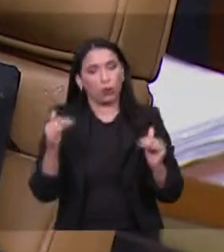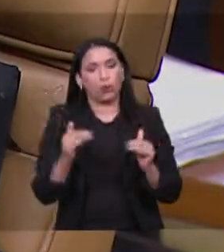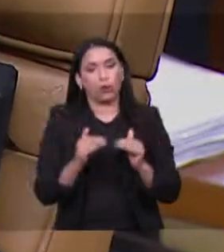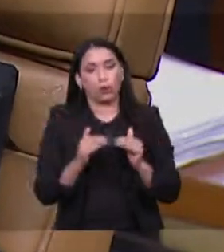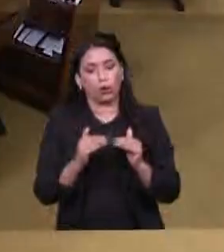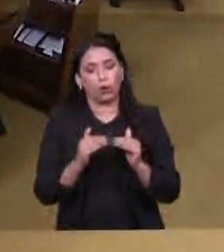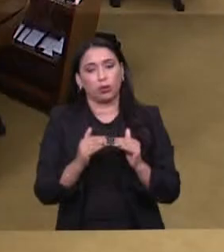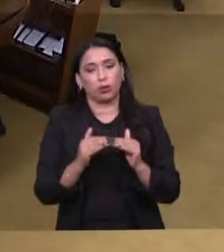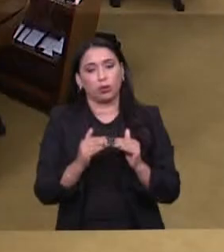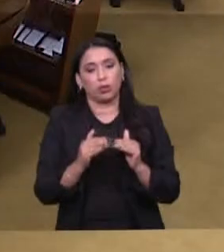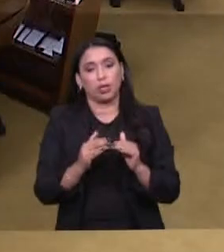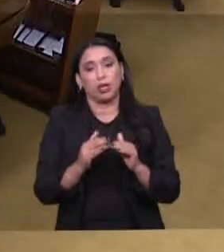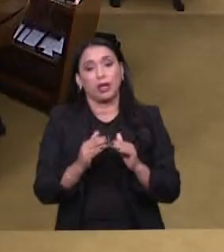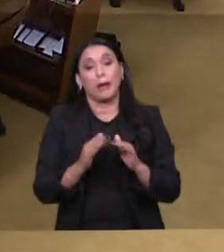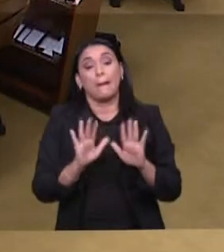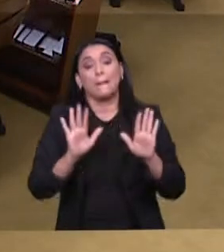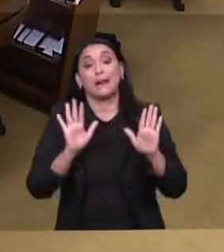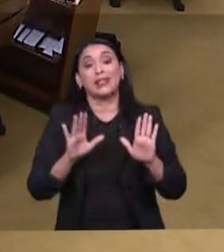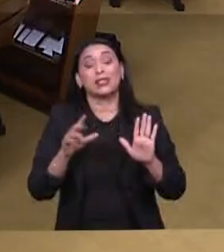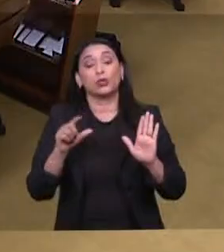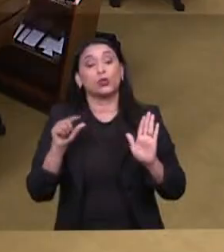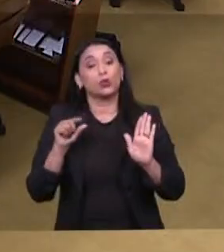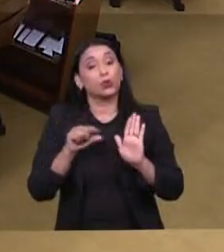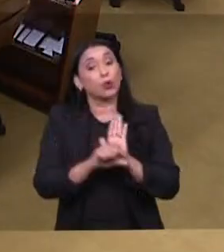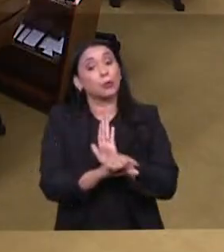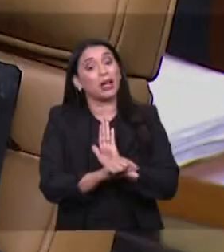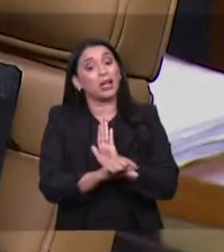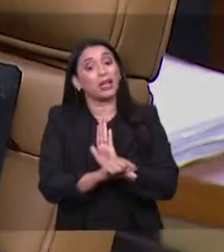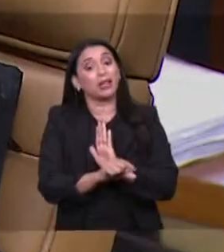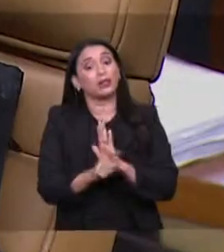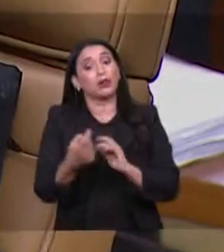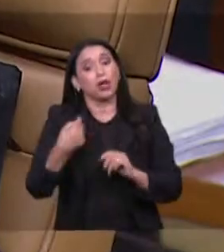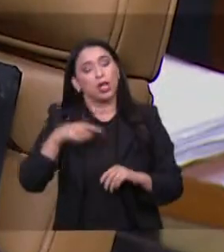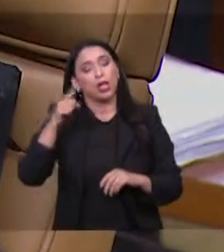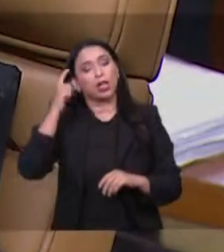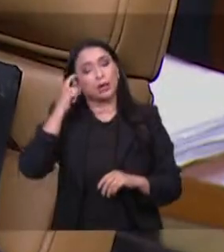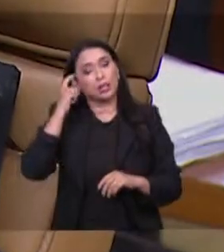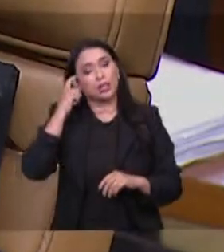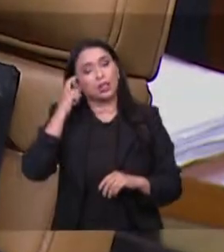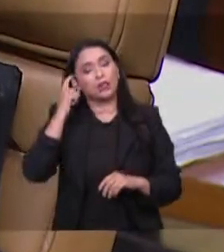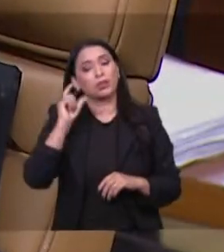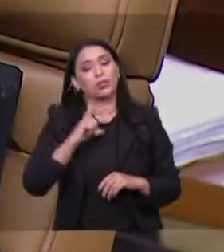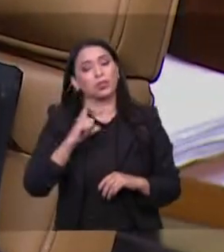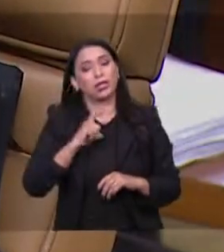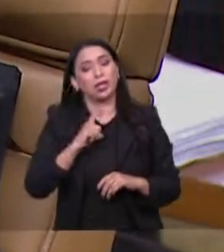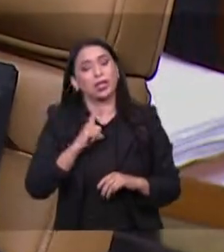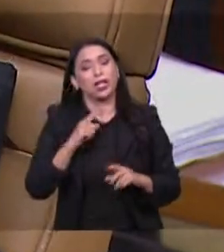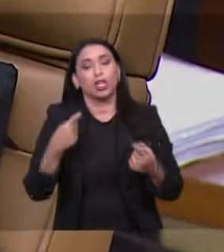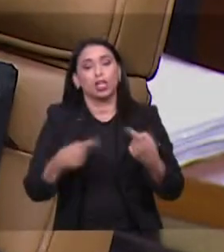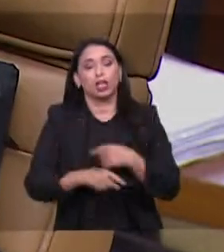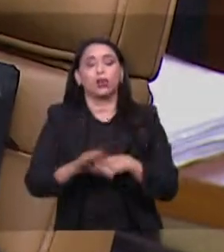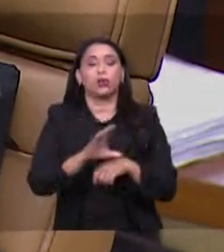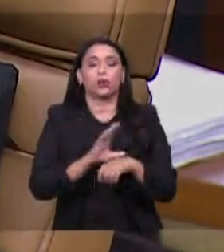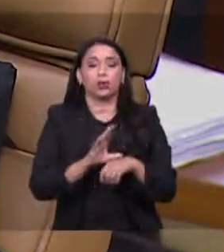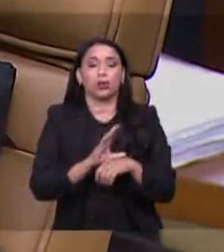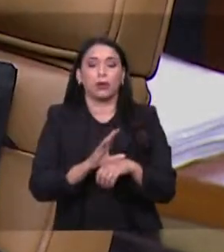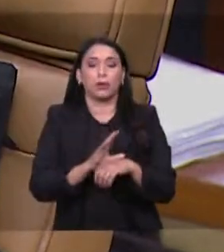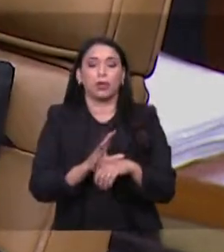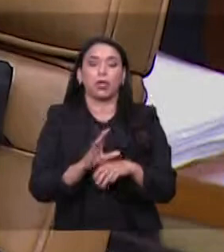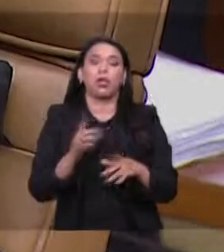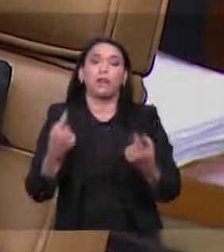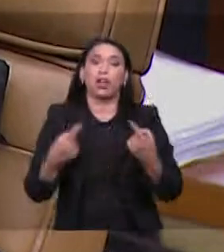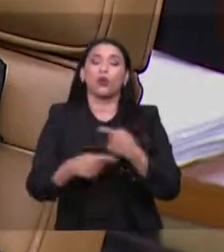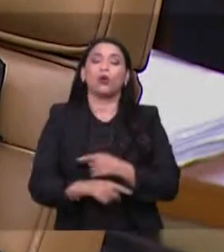Com a constitucionalidade. Mas, no parágrafo, eu entendo que há uma inconstitucionalidade parcial, porque fere a liberdade de